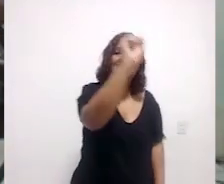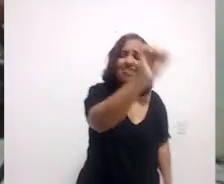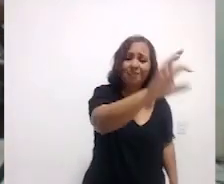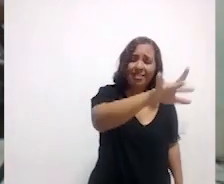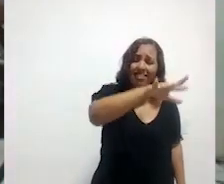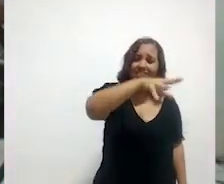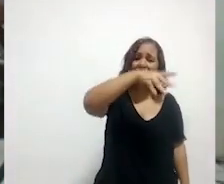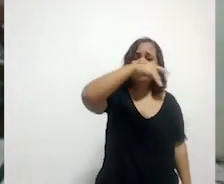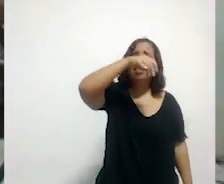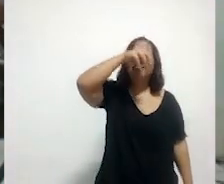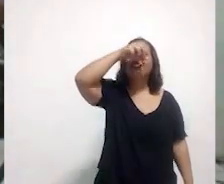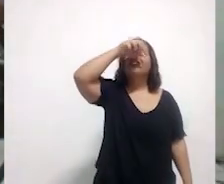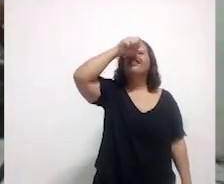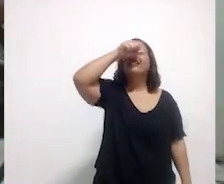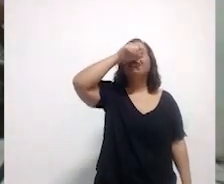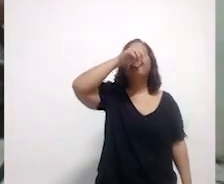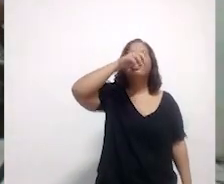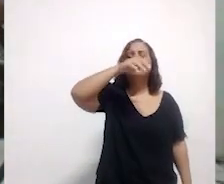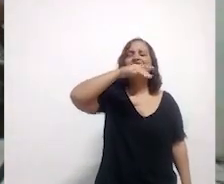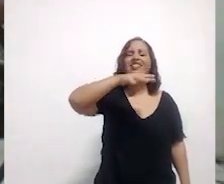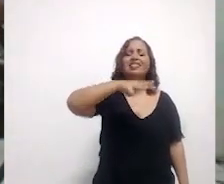Este é o meu respirar.